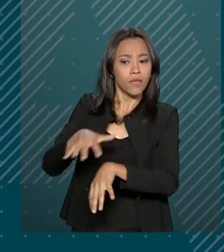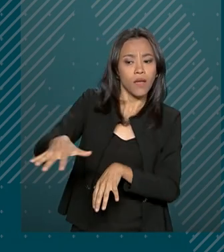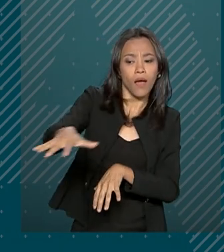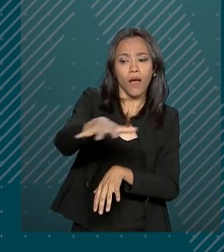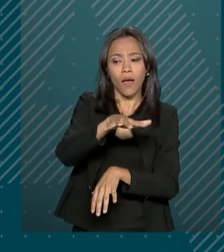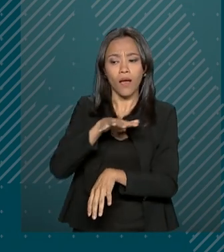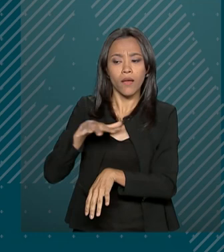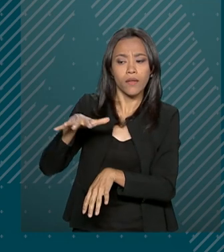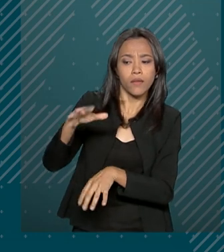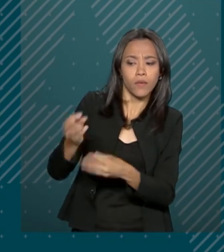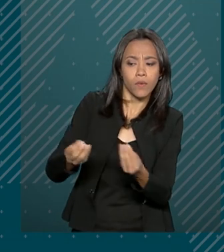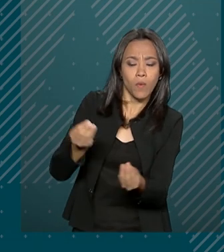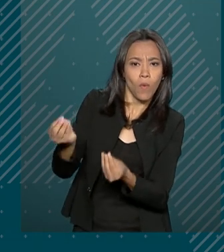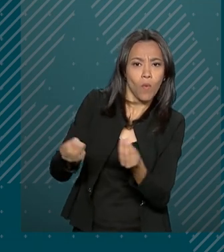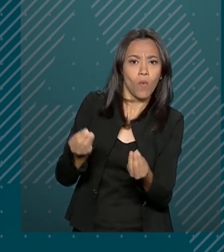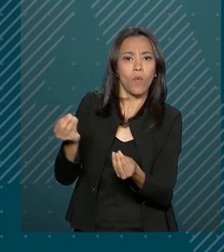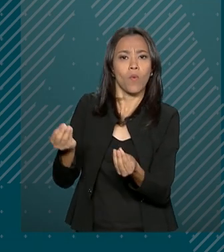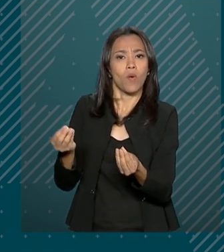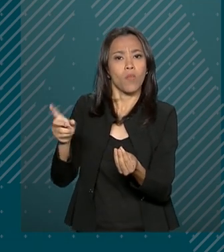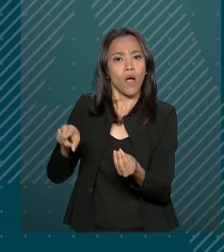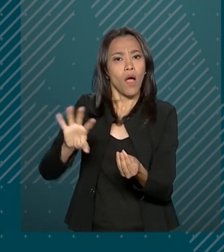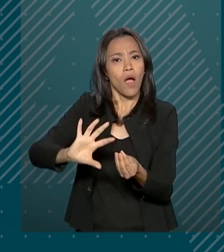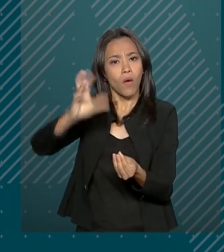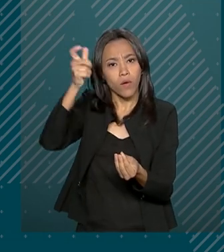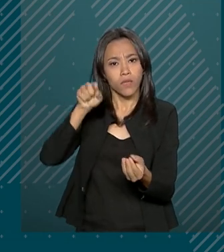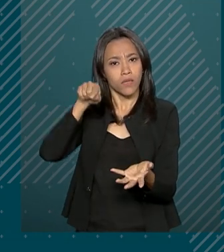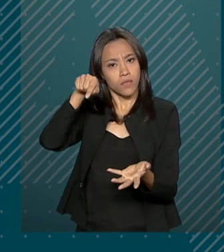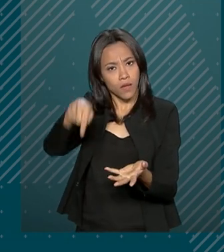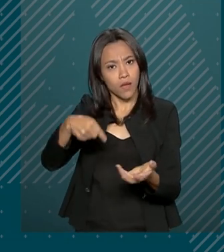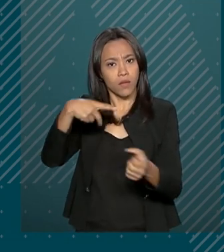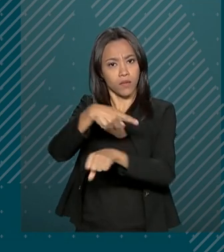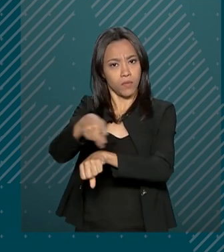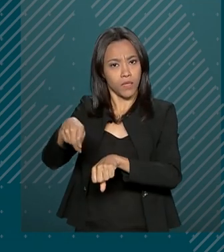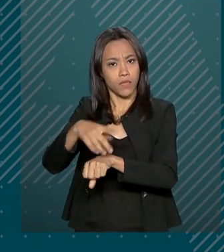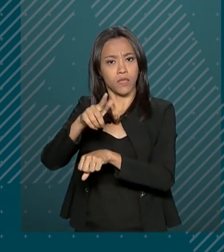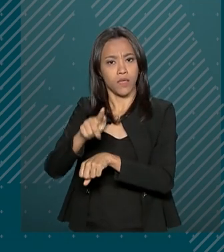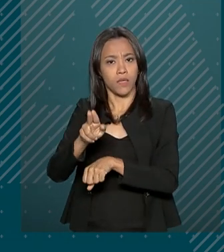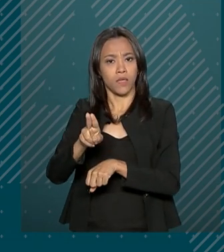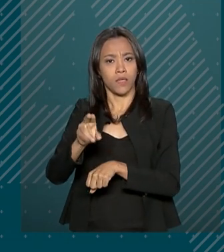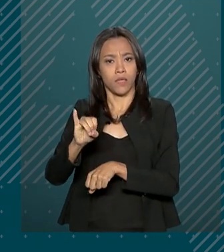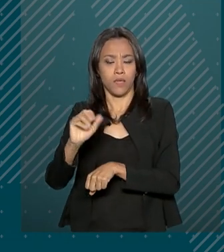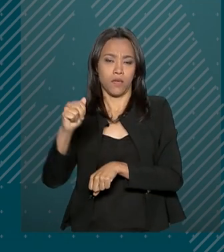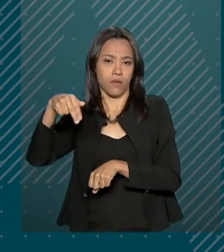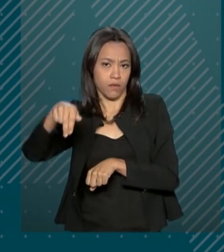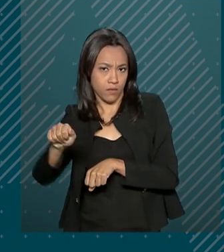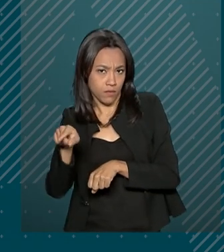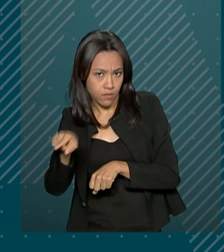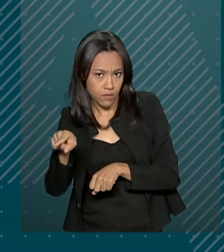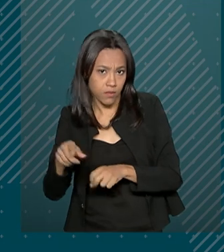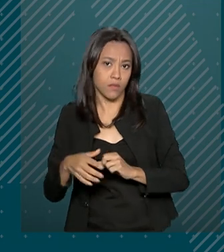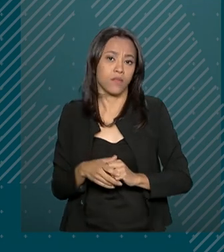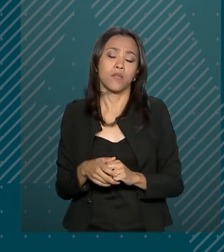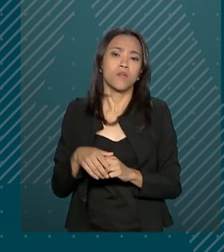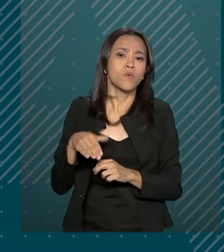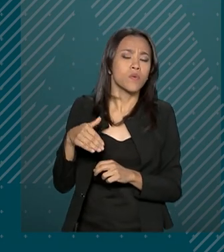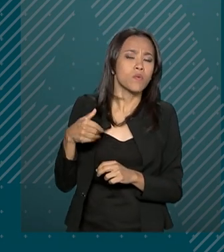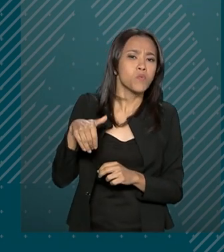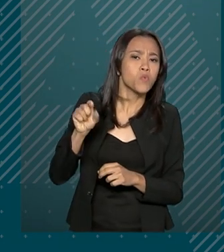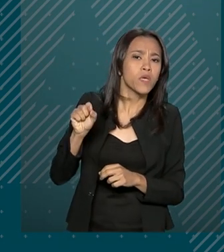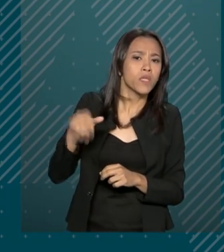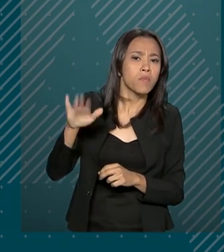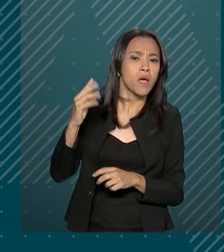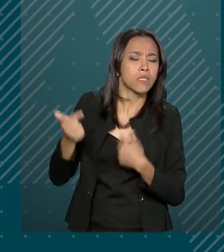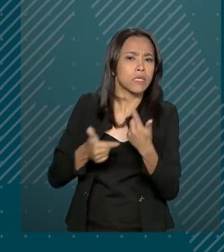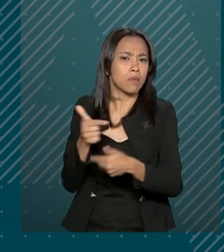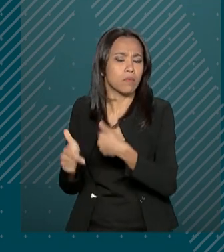Toda a comunidade, como que funcionam os negócios, quais negócios que florescem mais, quais os que tem mais trabalho, que nós